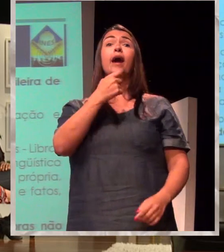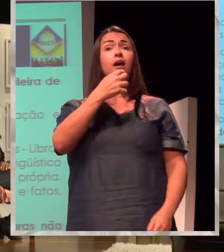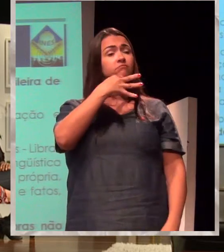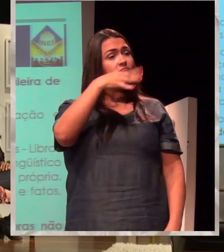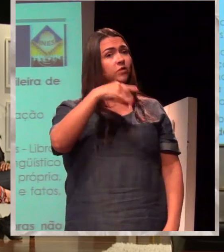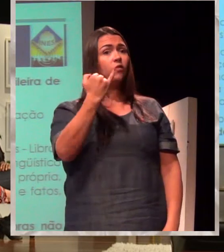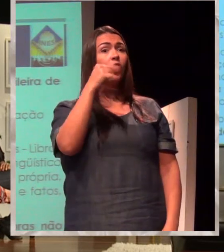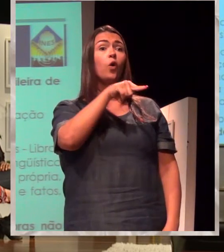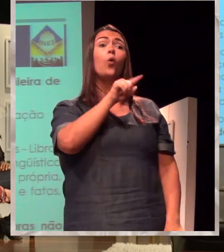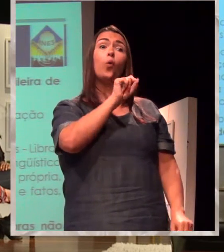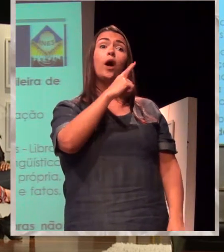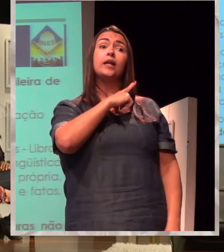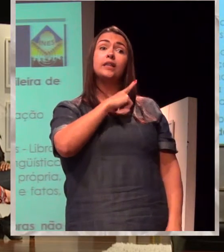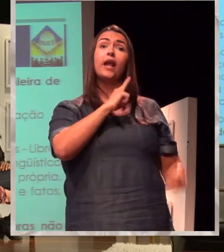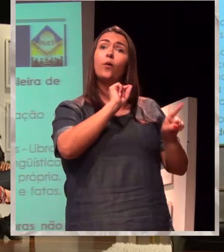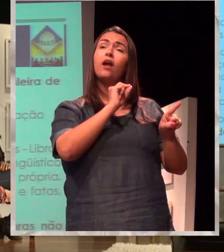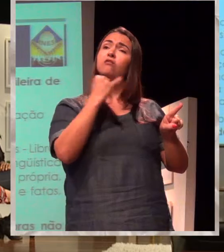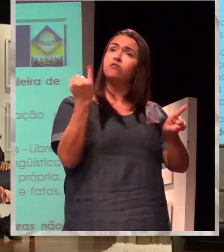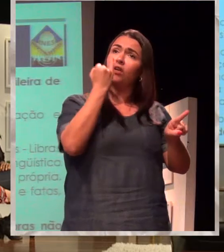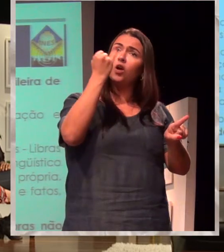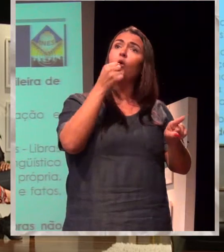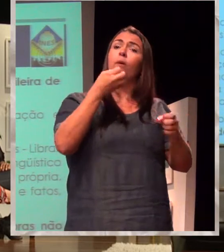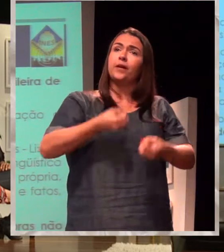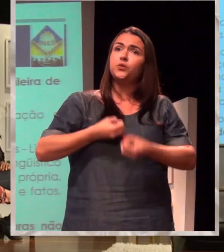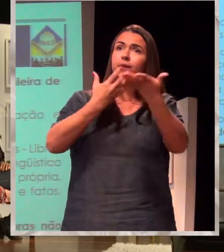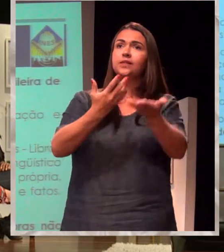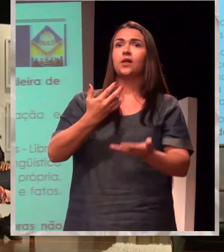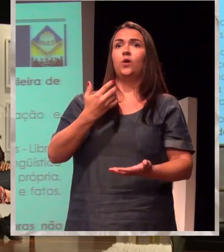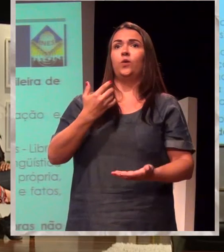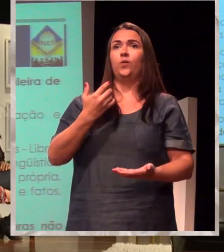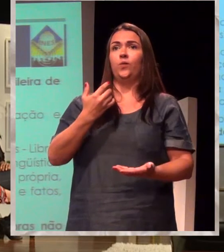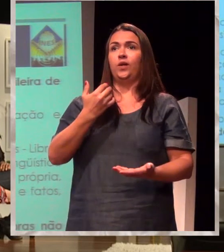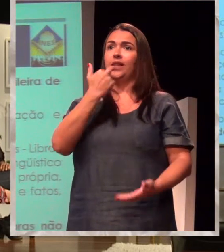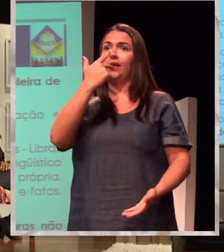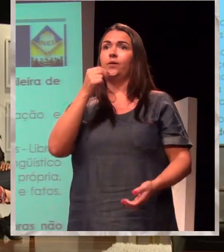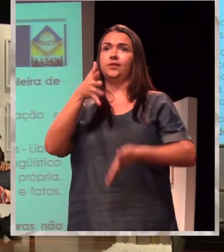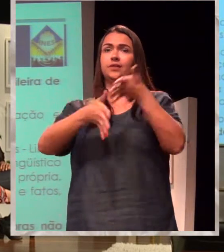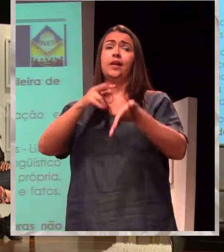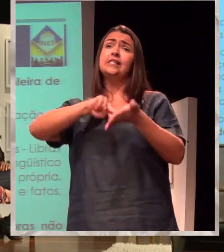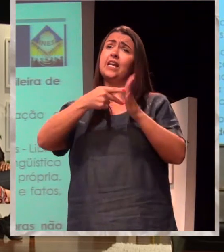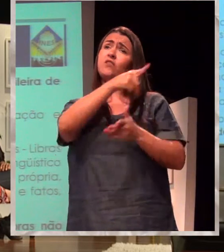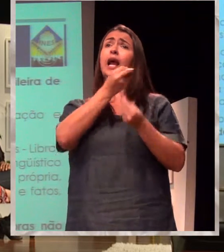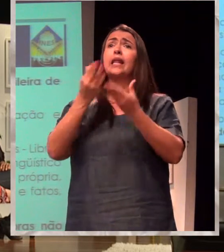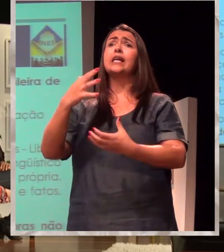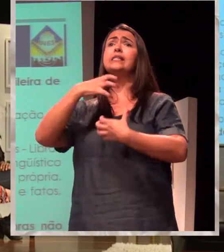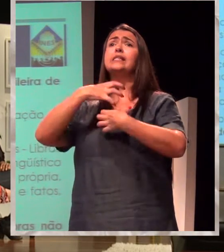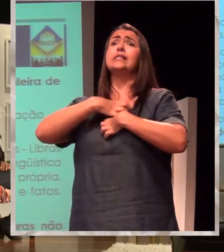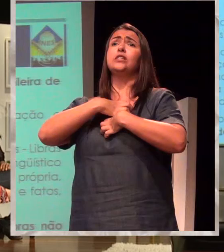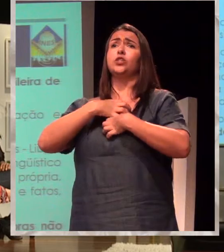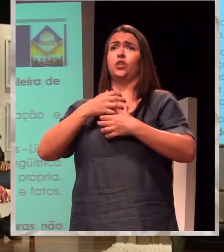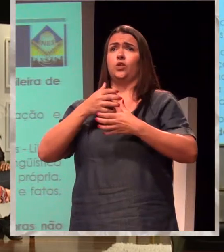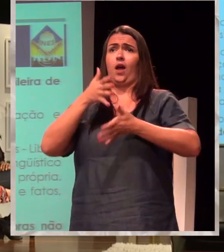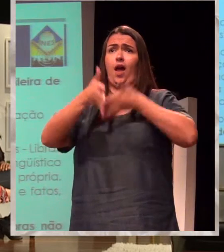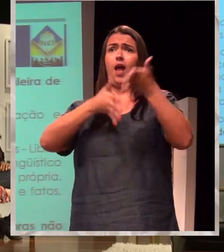de comunicação e expressão da língua brasileira de sinais. Ou seja, isso é uma forma de minorizar a língua brasileira de sinais,